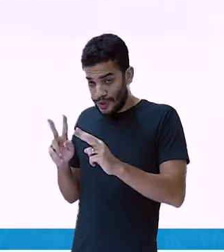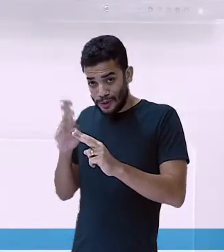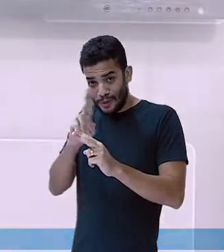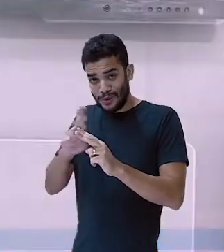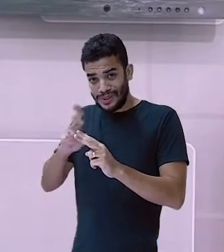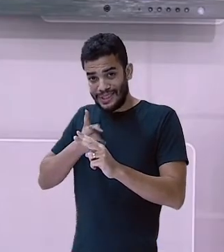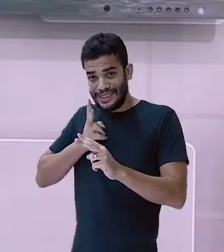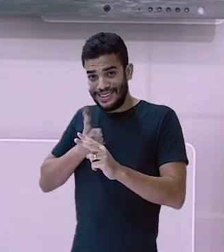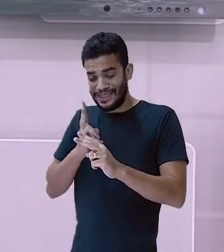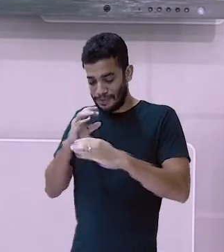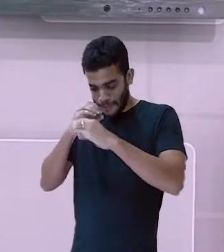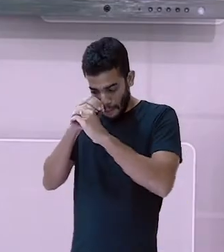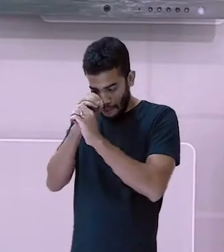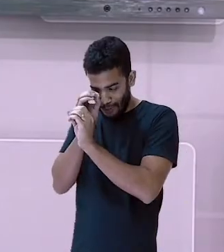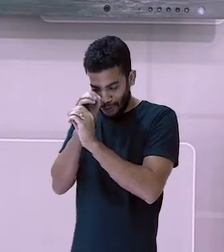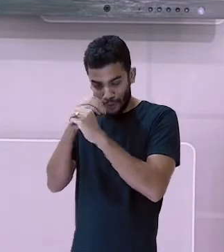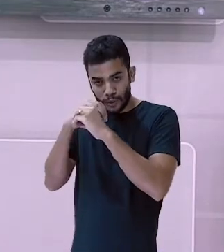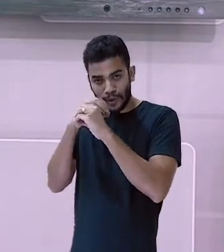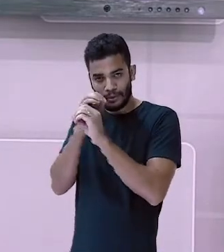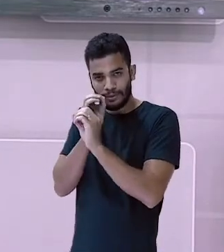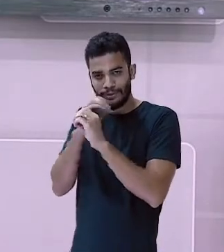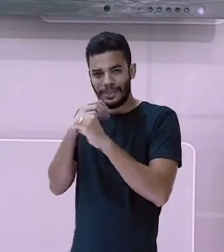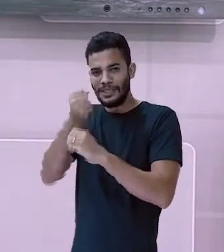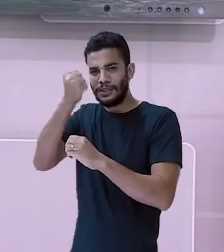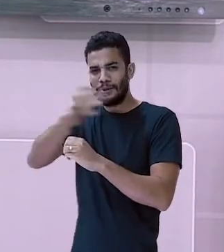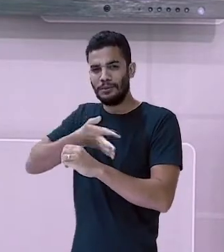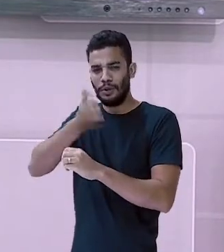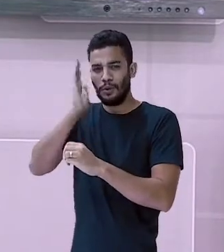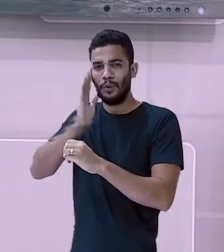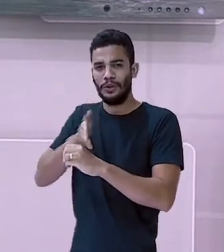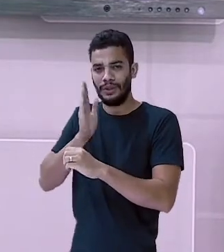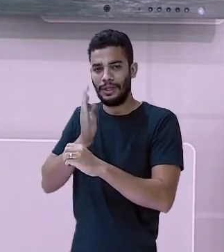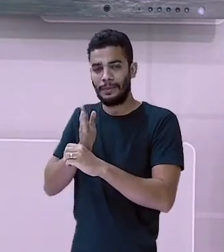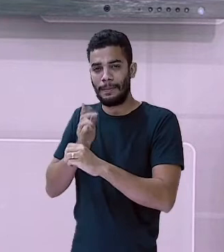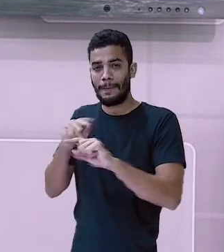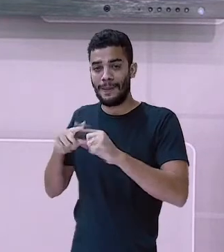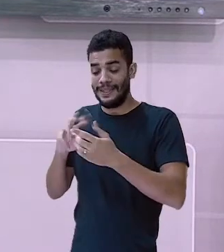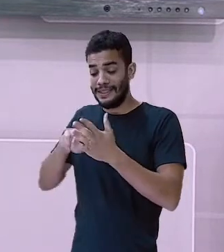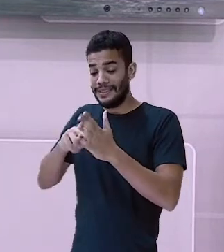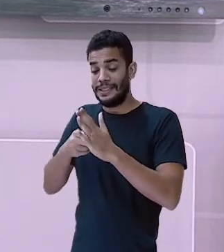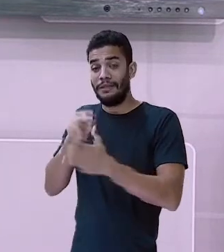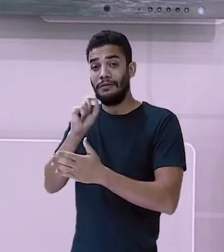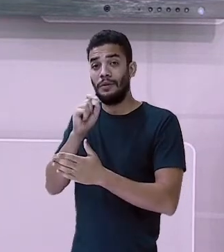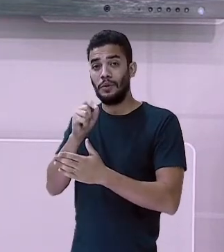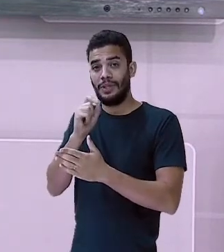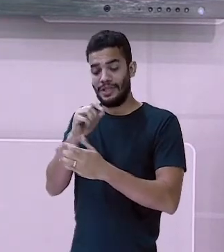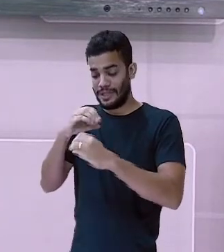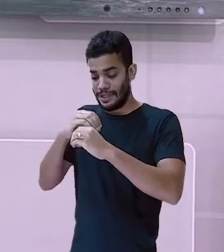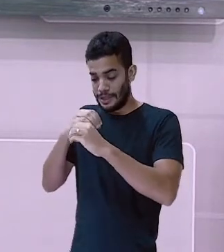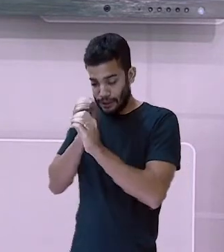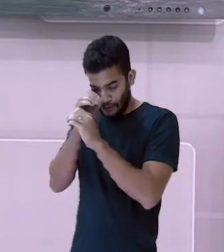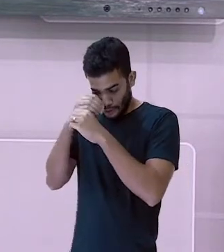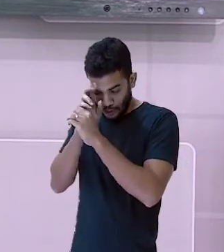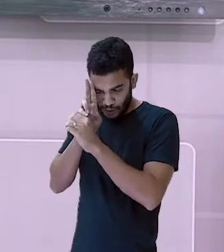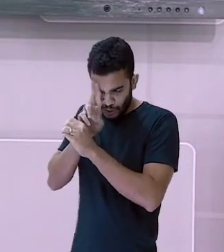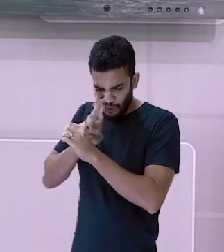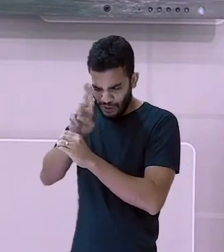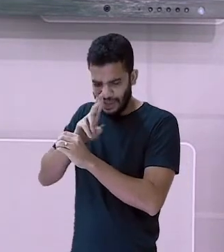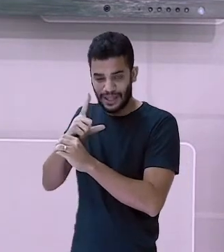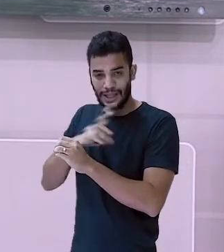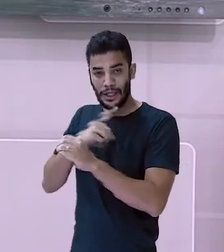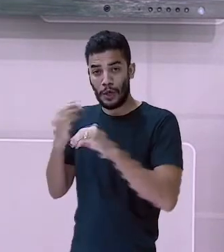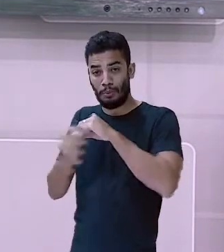A partir do que a gente falou aqui, essa mistura heterogênea é do tipo coloide. Muito bem.